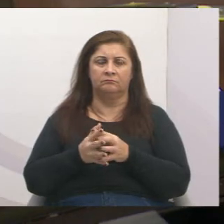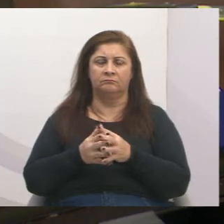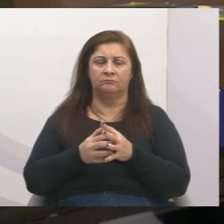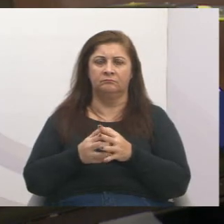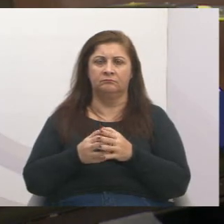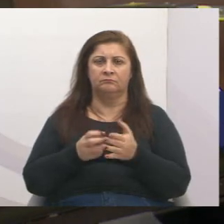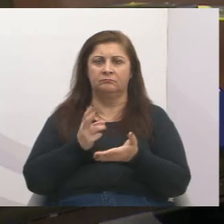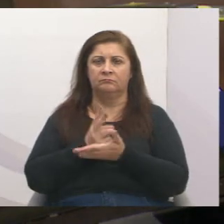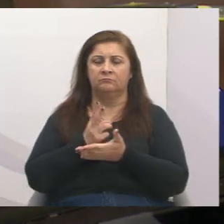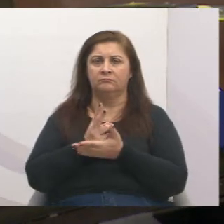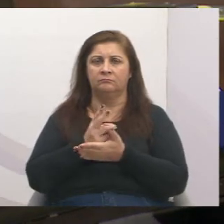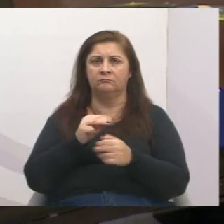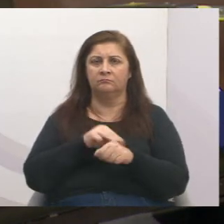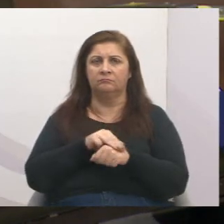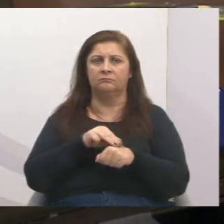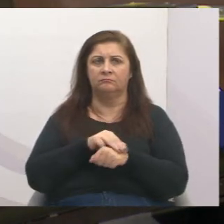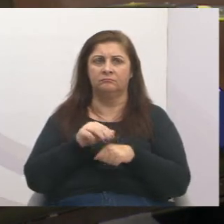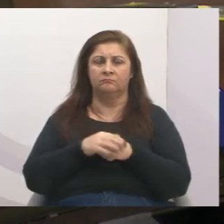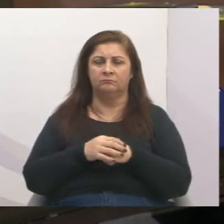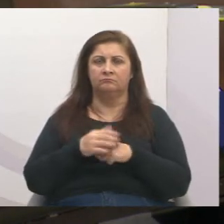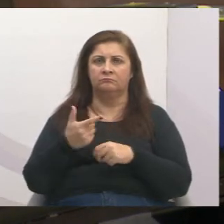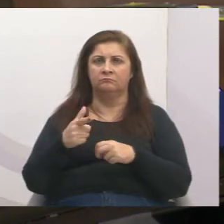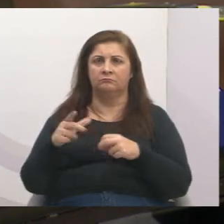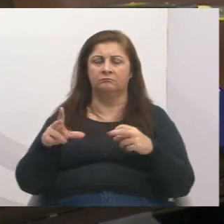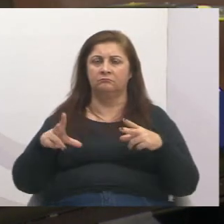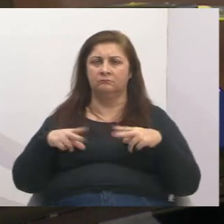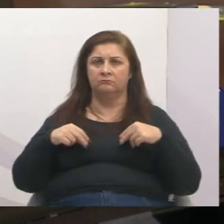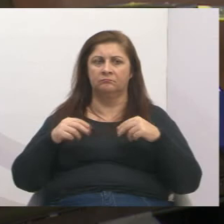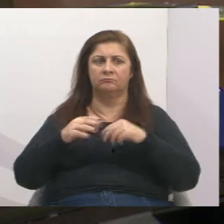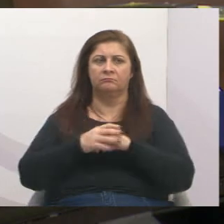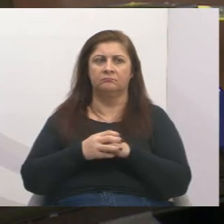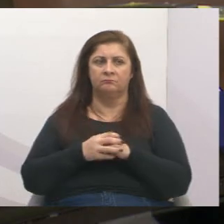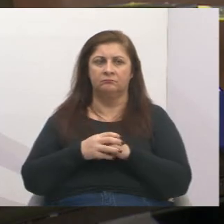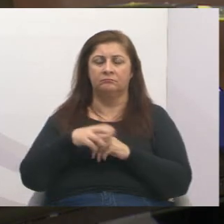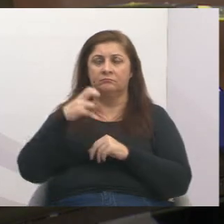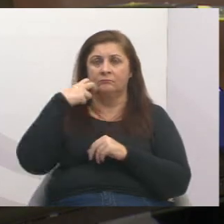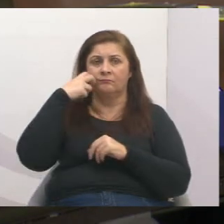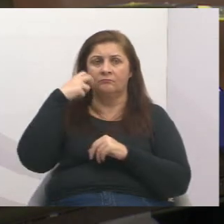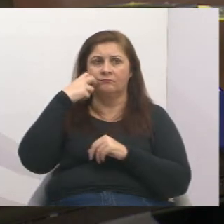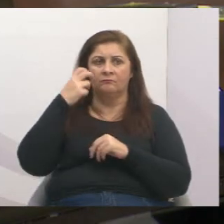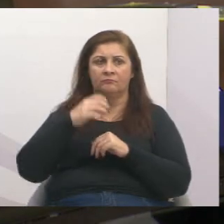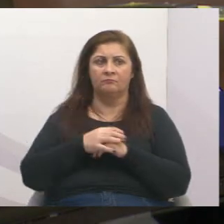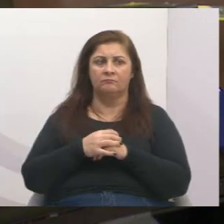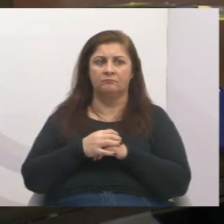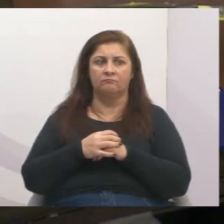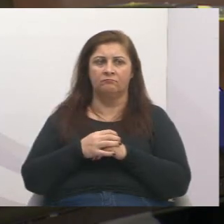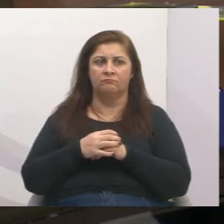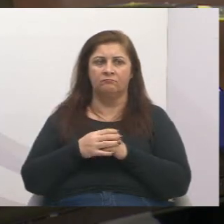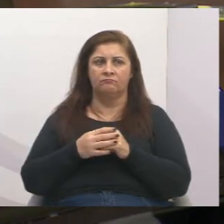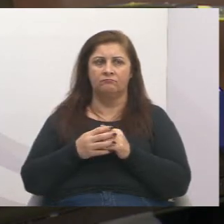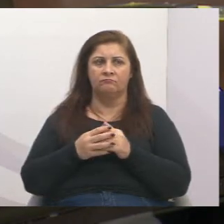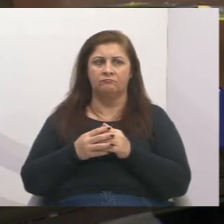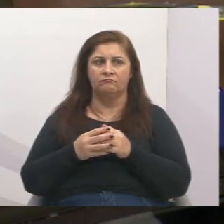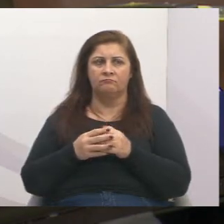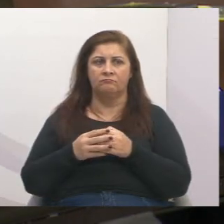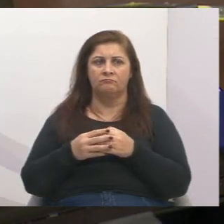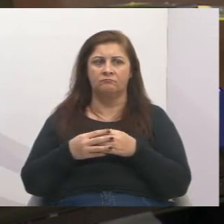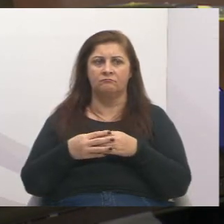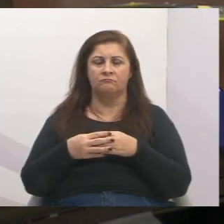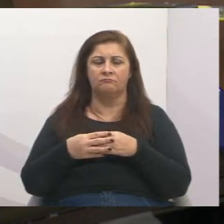Continuou a discussão. E não tem mérito nenhum, é vergonhoso demais,